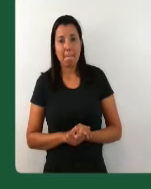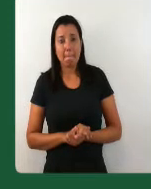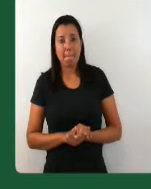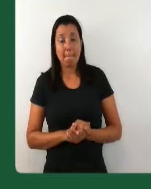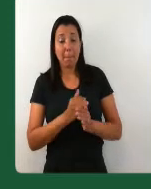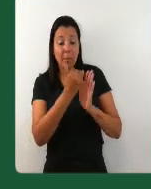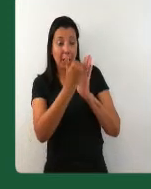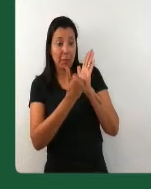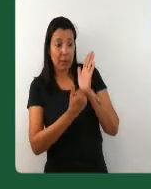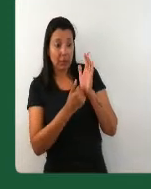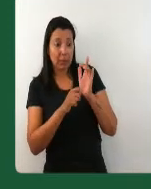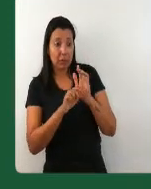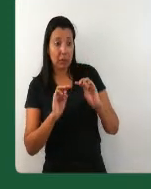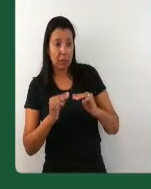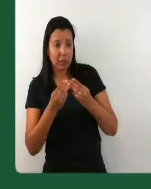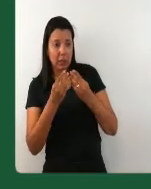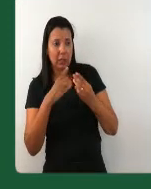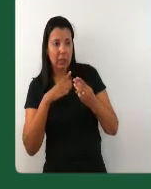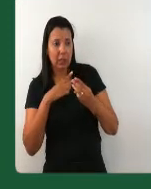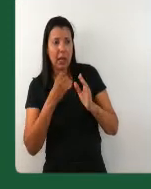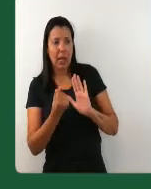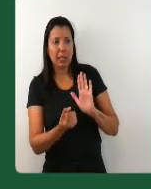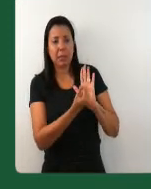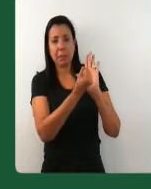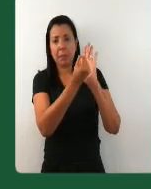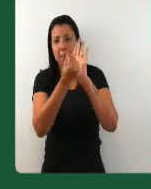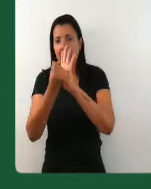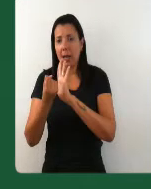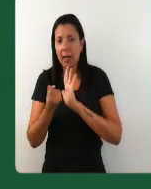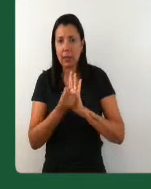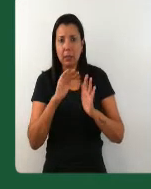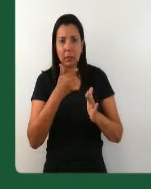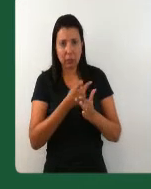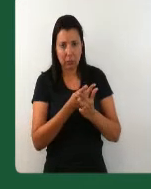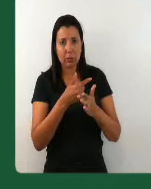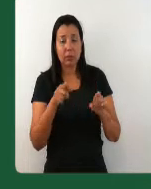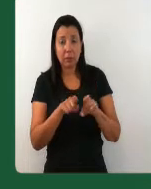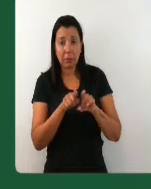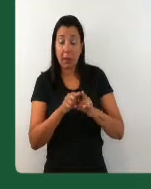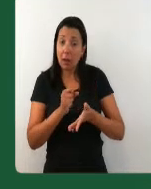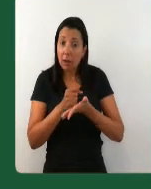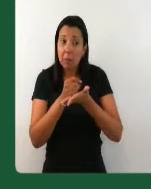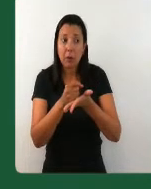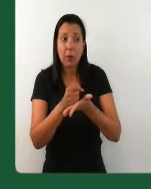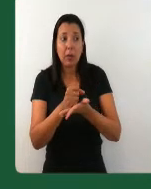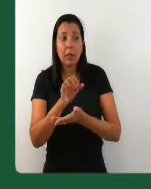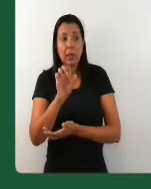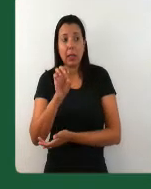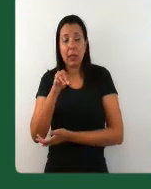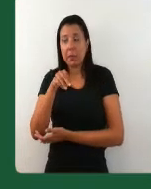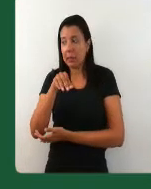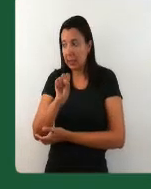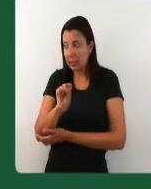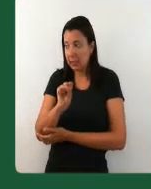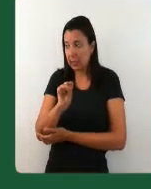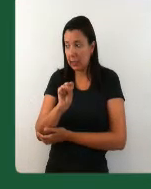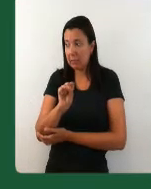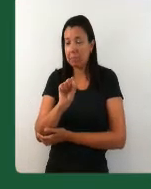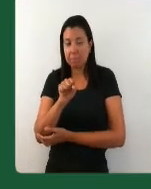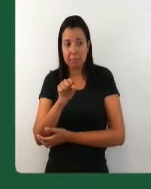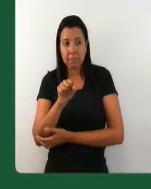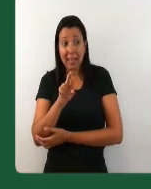Abaixo no slide mostram os logos dos nossos parceiros. Então, o logo da MS Pharma,